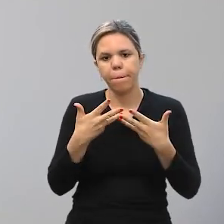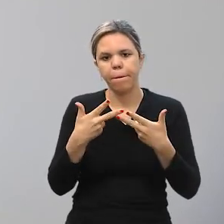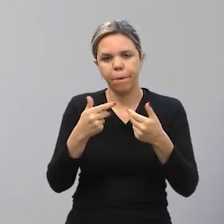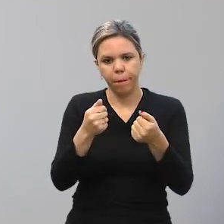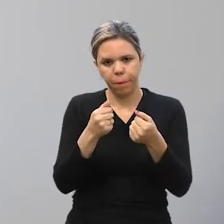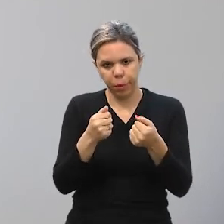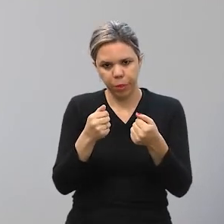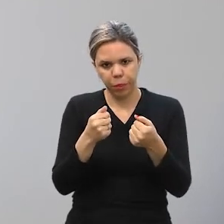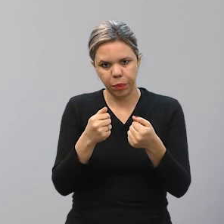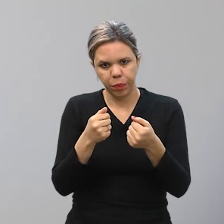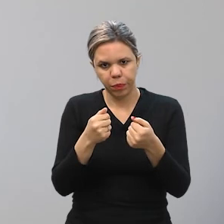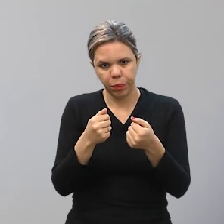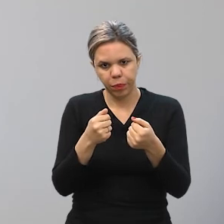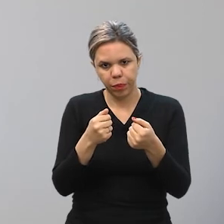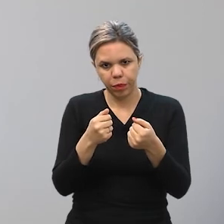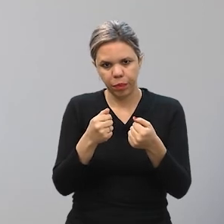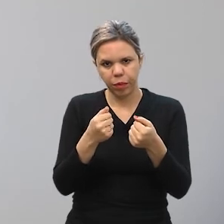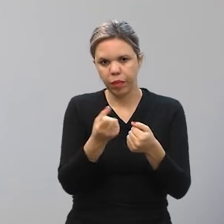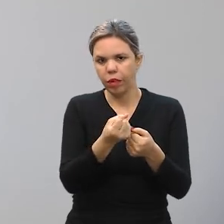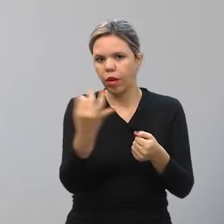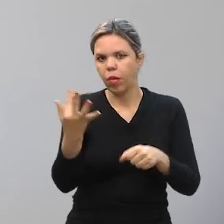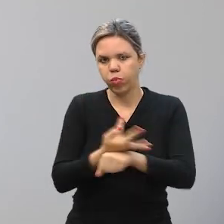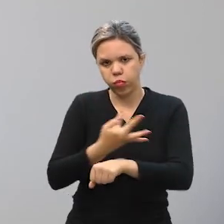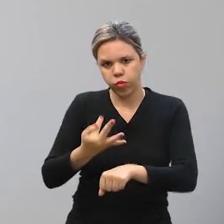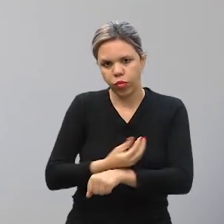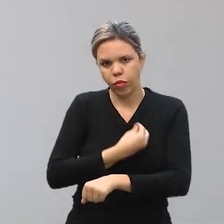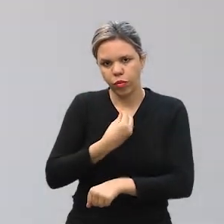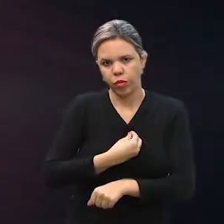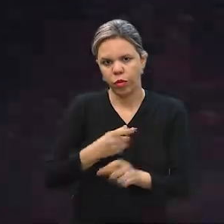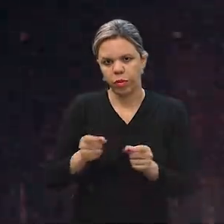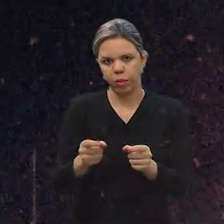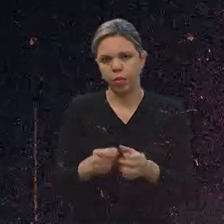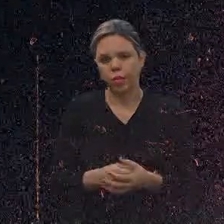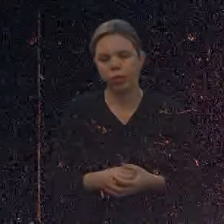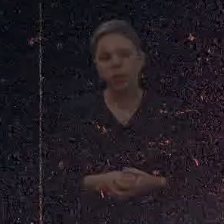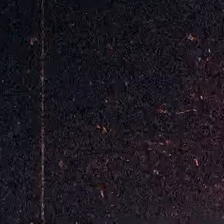melhoria das taxas de sobrevida para as crianças com câncer.